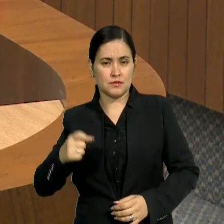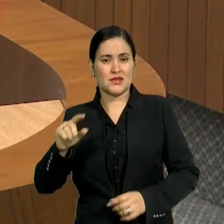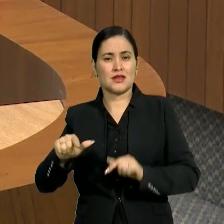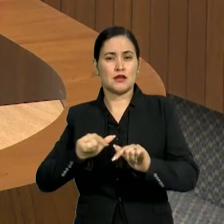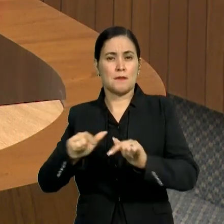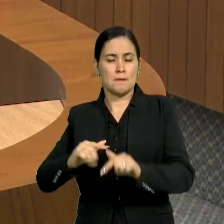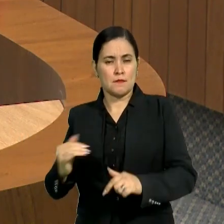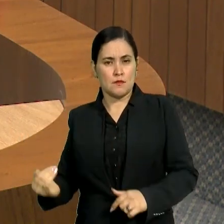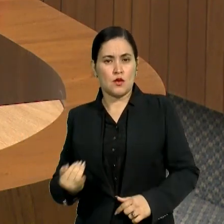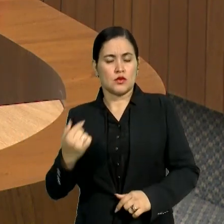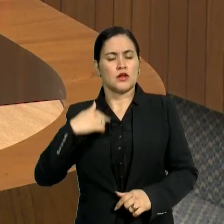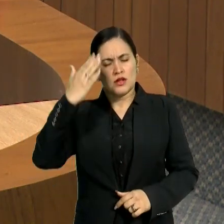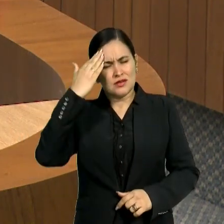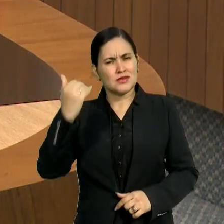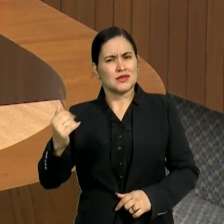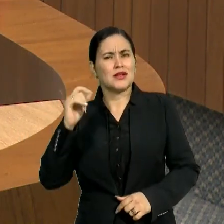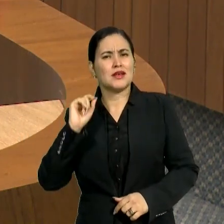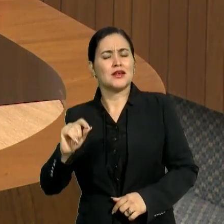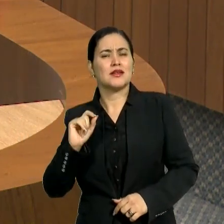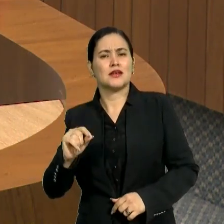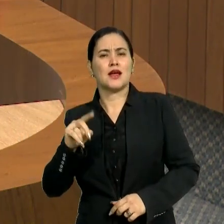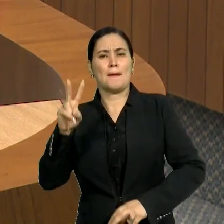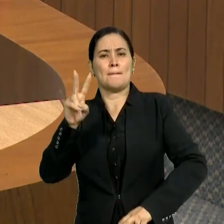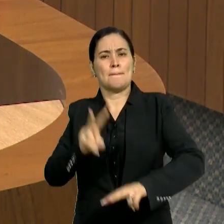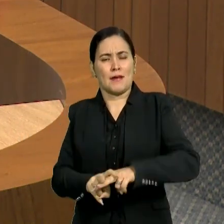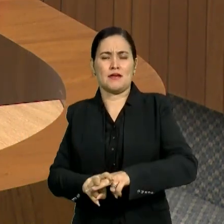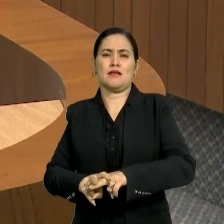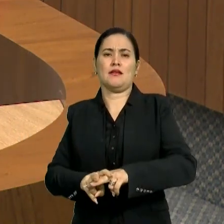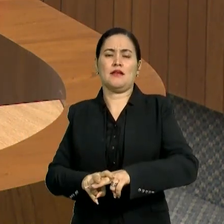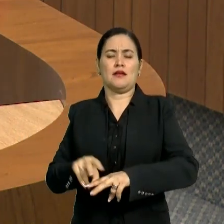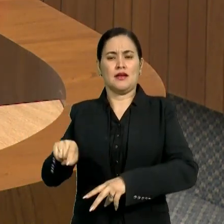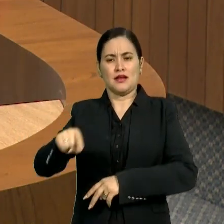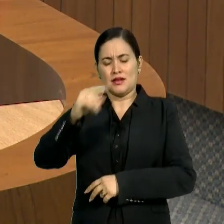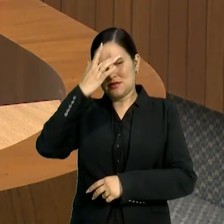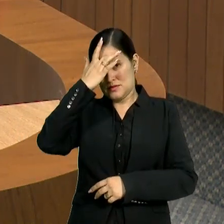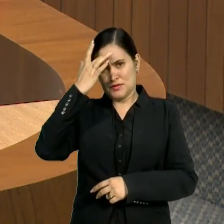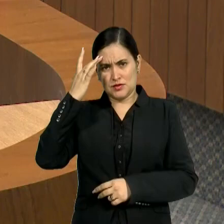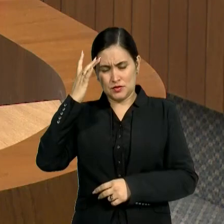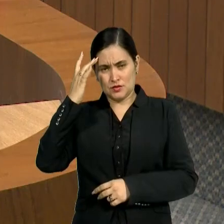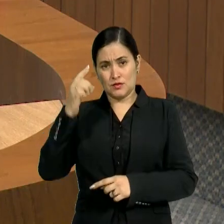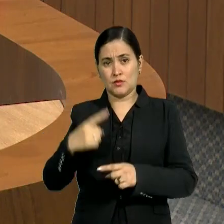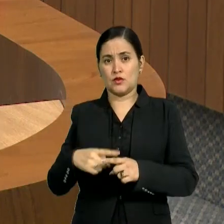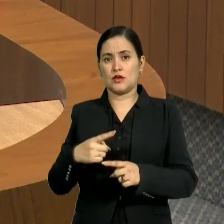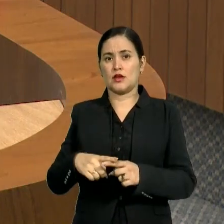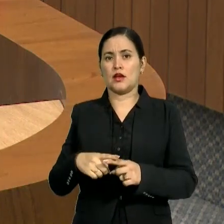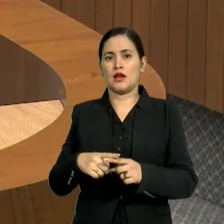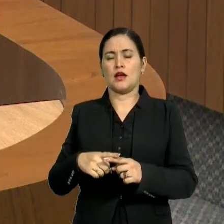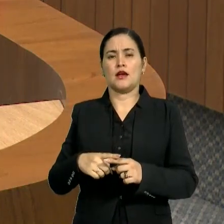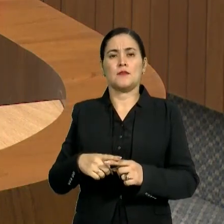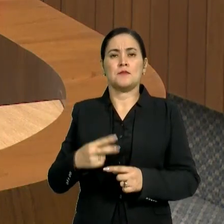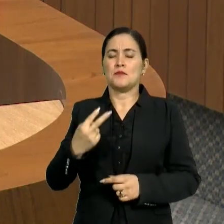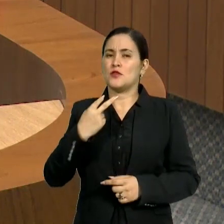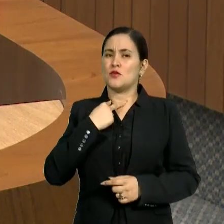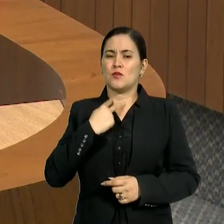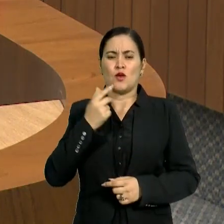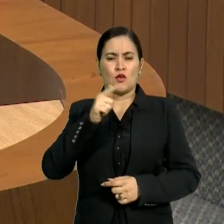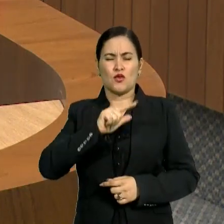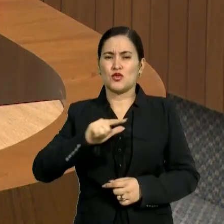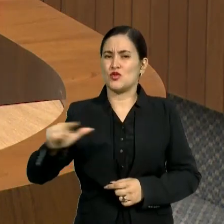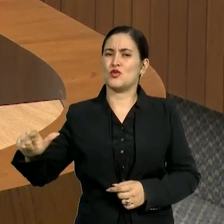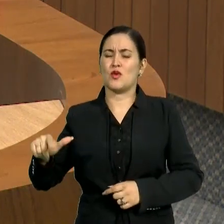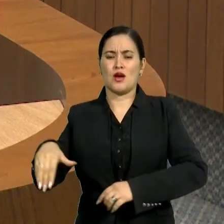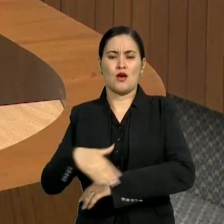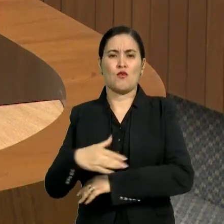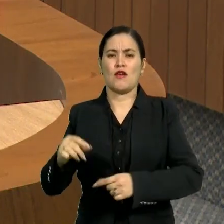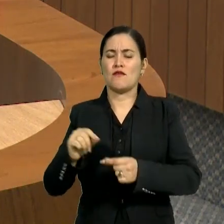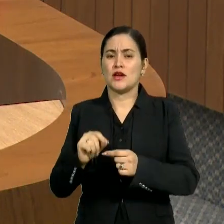vão pegar esses bandidos para que eles não possam mais fazer mal, não só o vereador, mas qualquer que seja a família